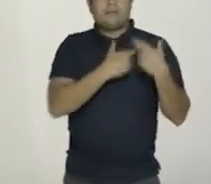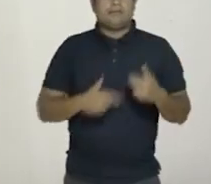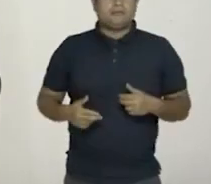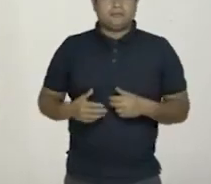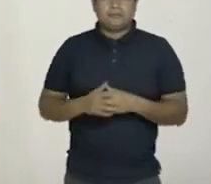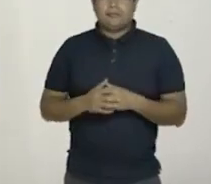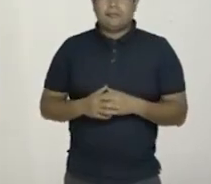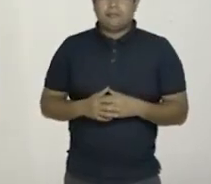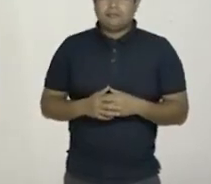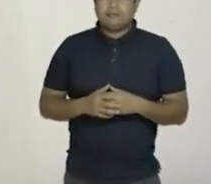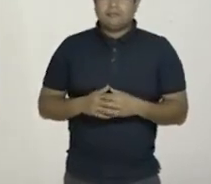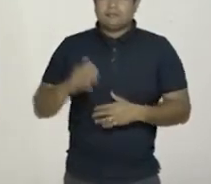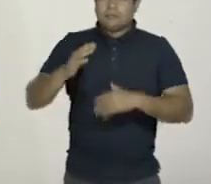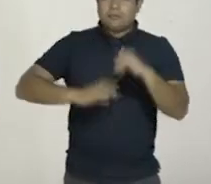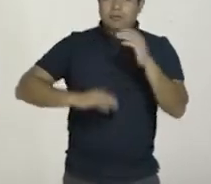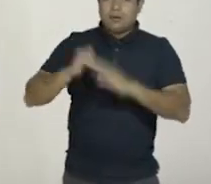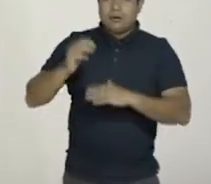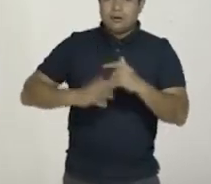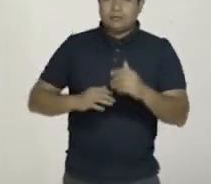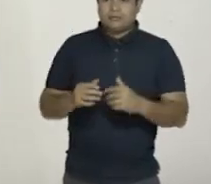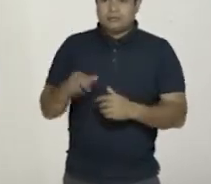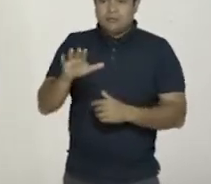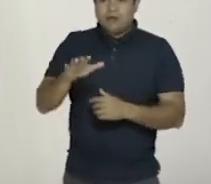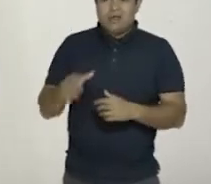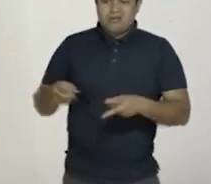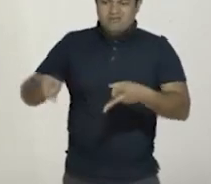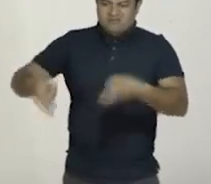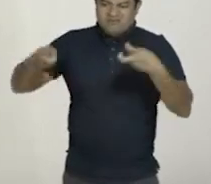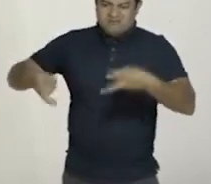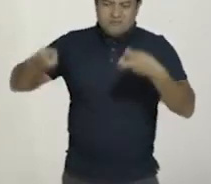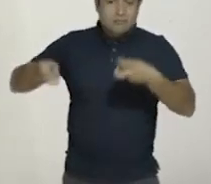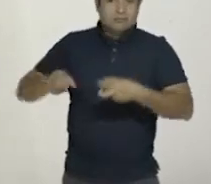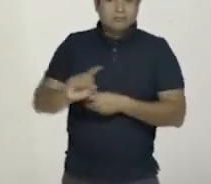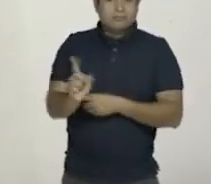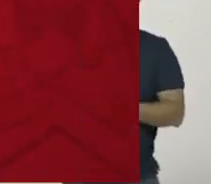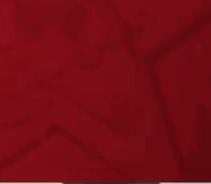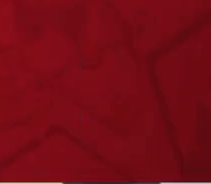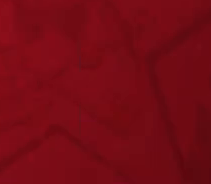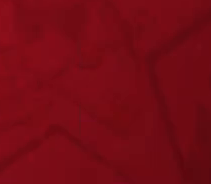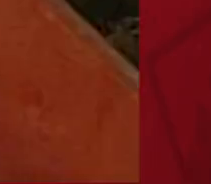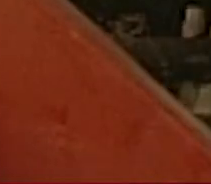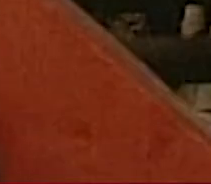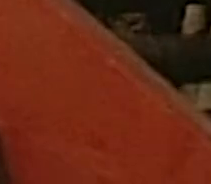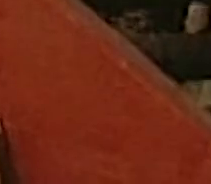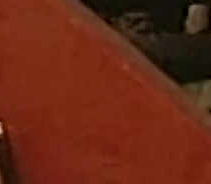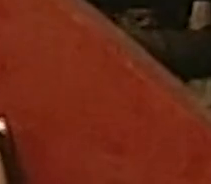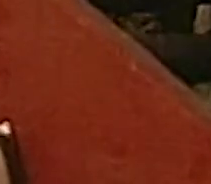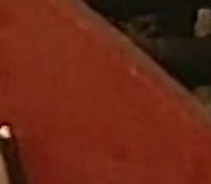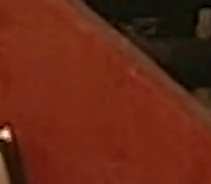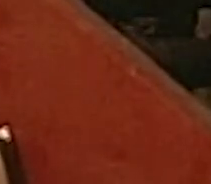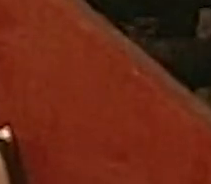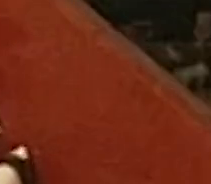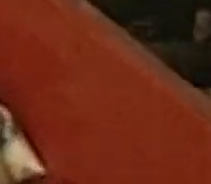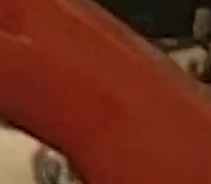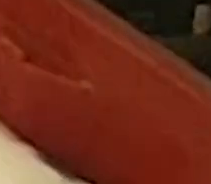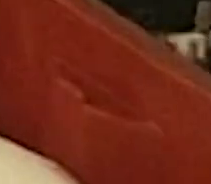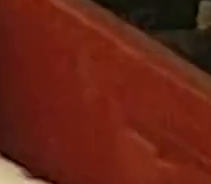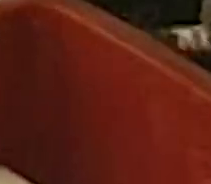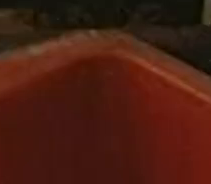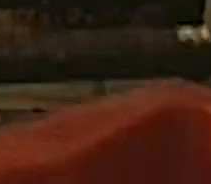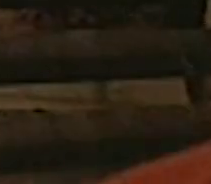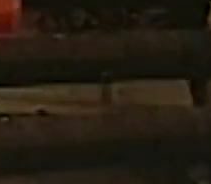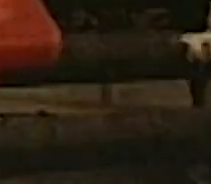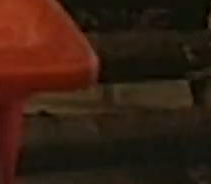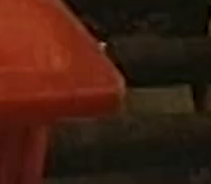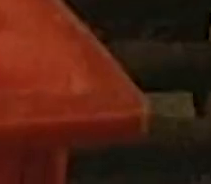atividade que não é predatória que respeita o meio ambiente a crise no setor leiteiro Catarinense